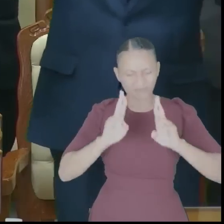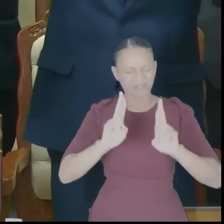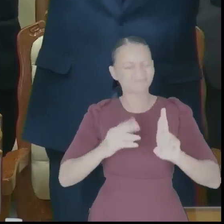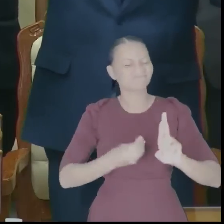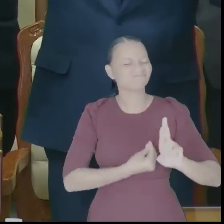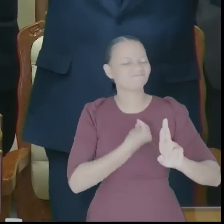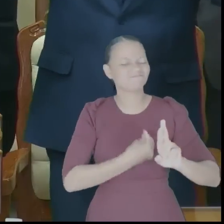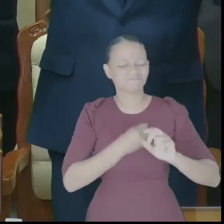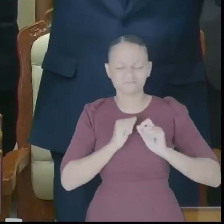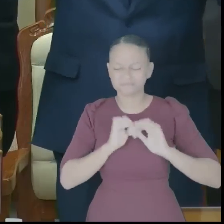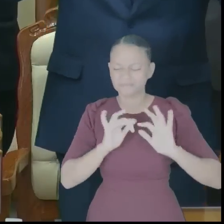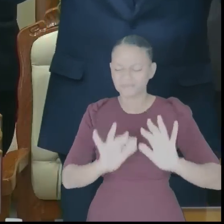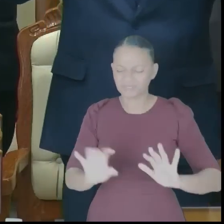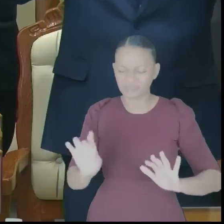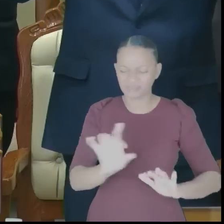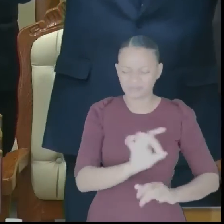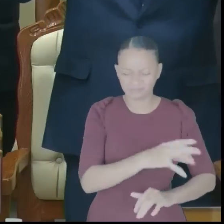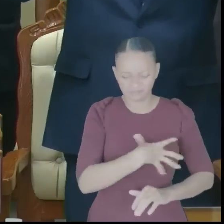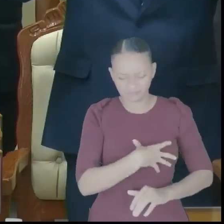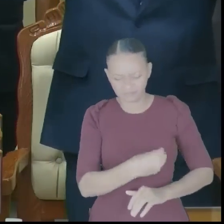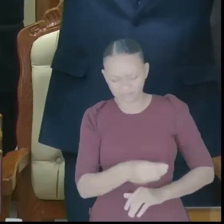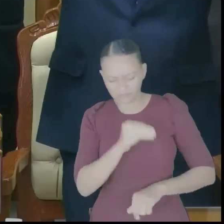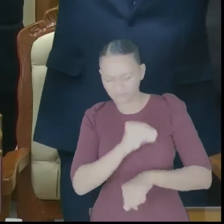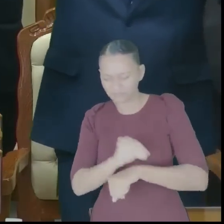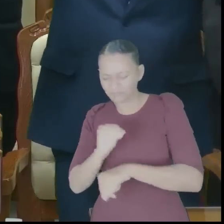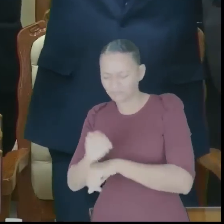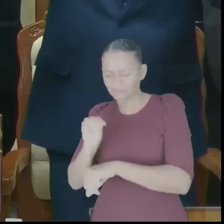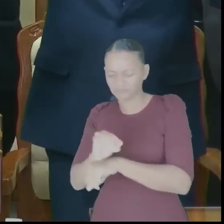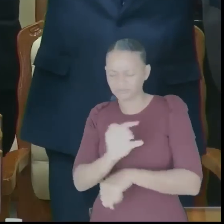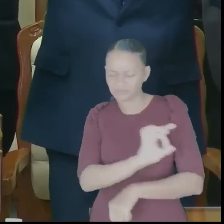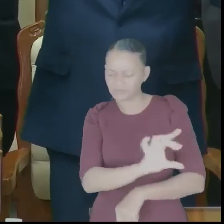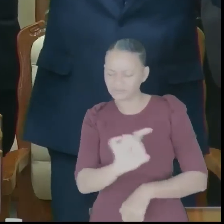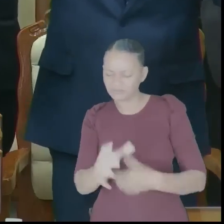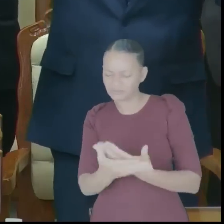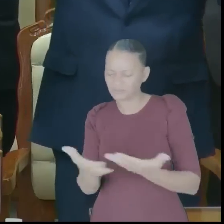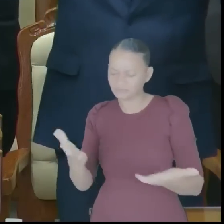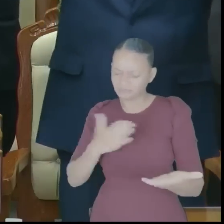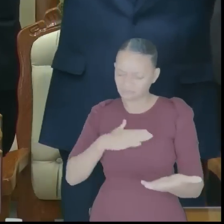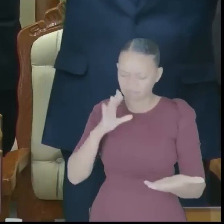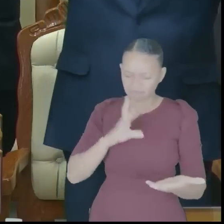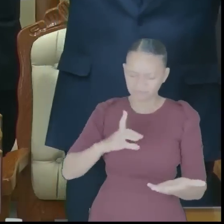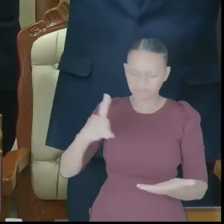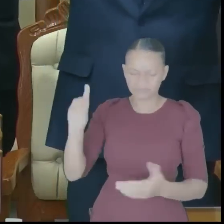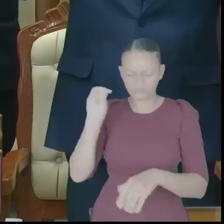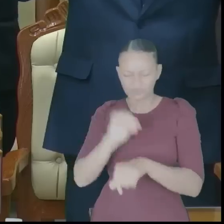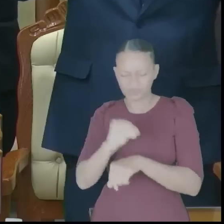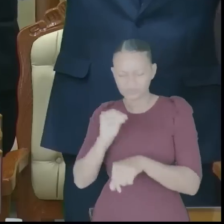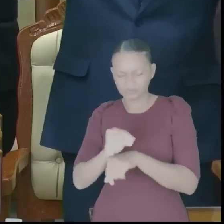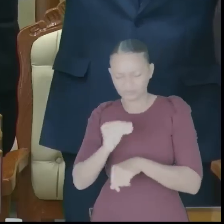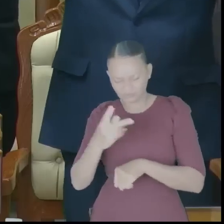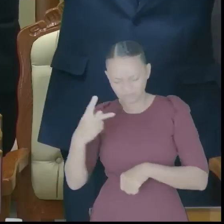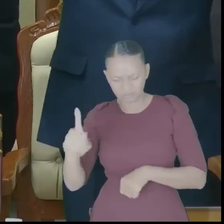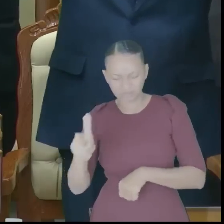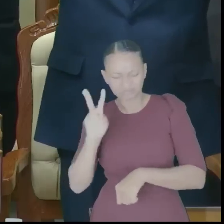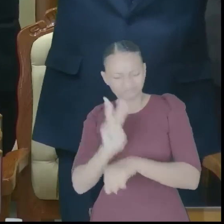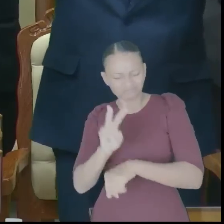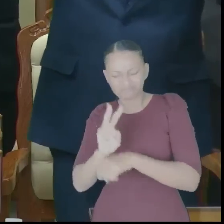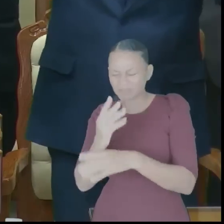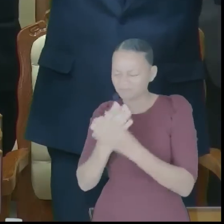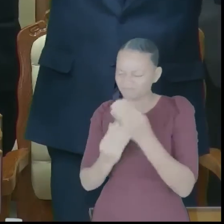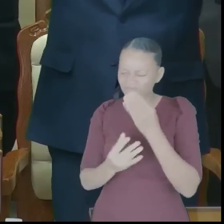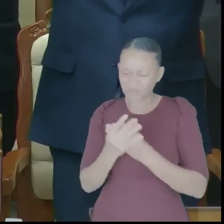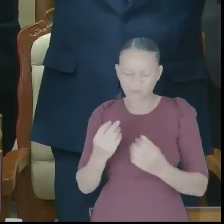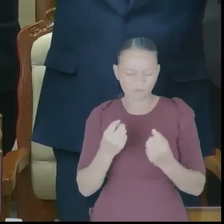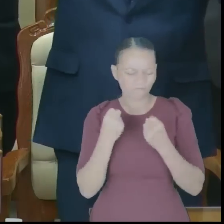Abençoa teus filhos, Pai. Cuida deles, meu Deus. Guarde-os debaixo da tua proteção, da tua poderosa mão.